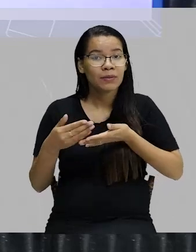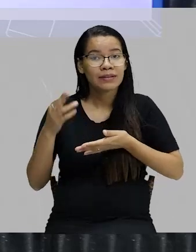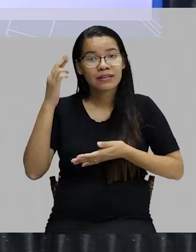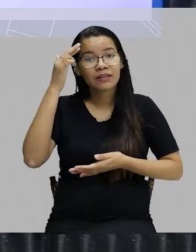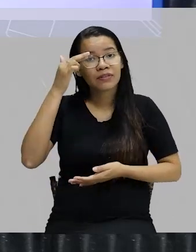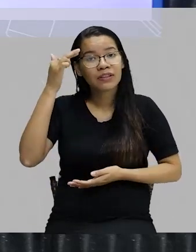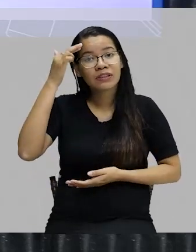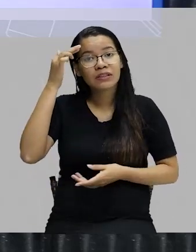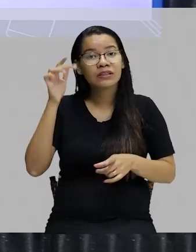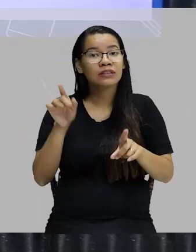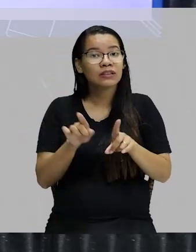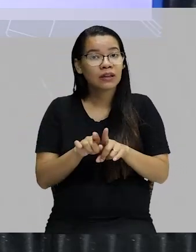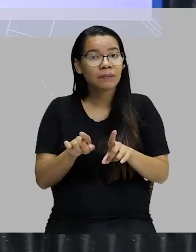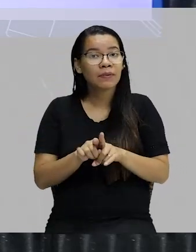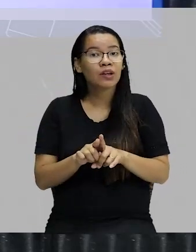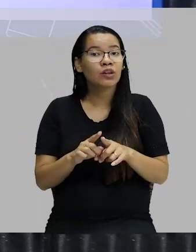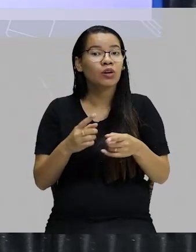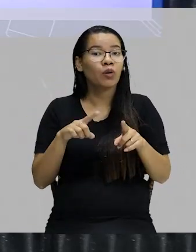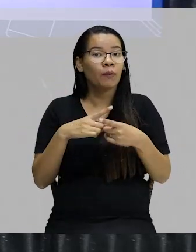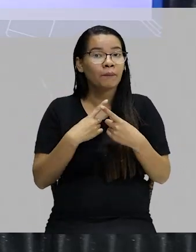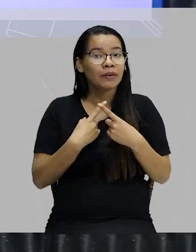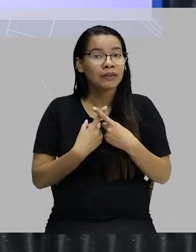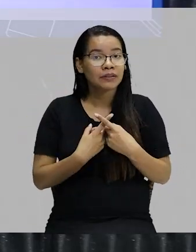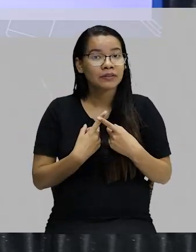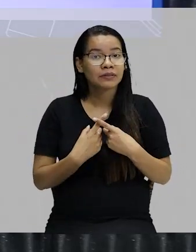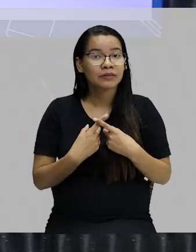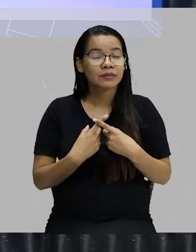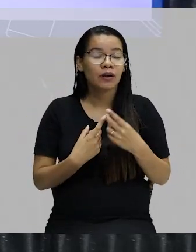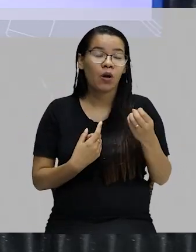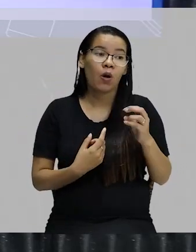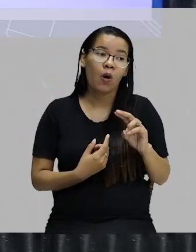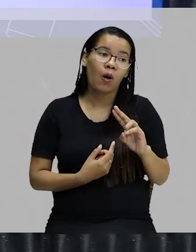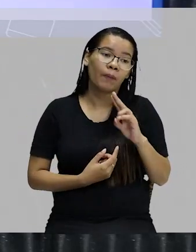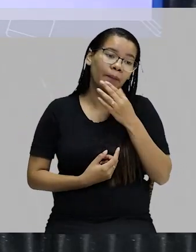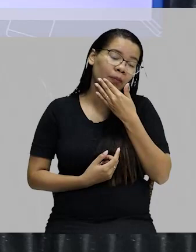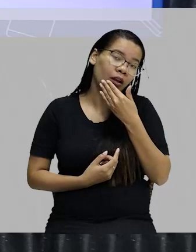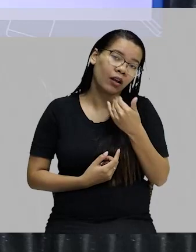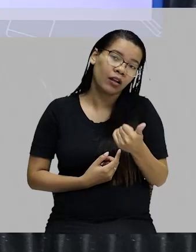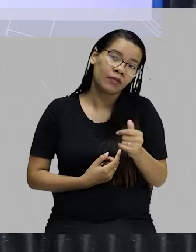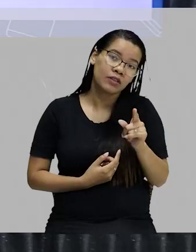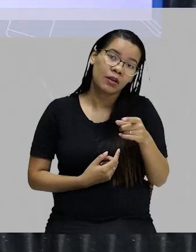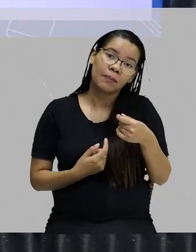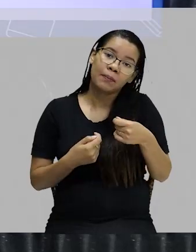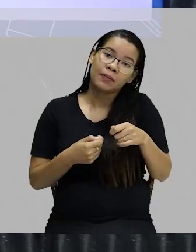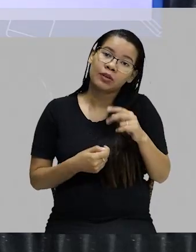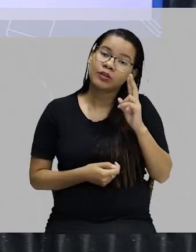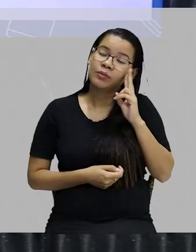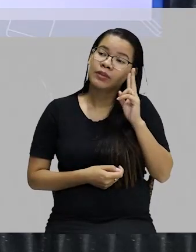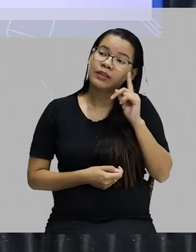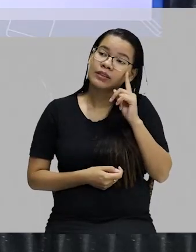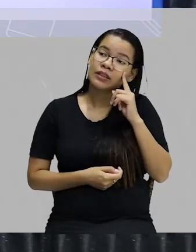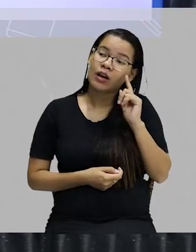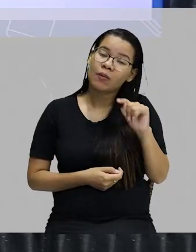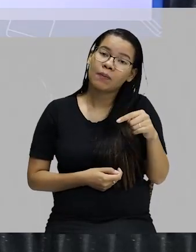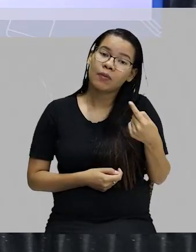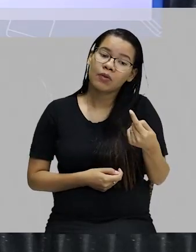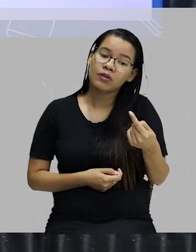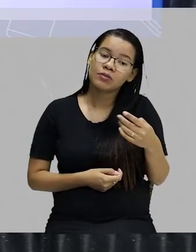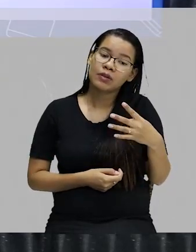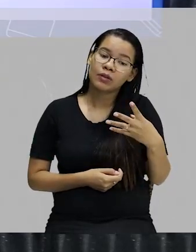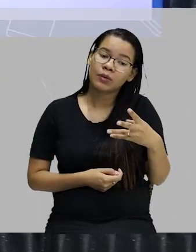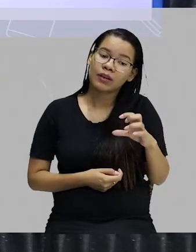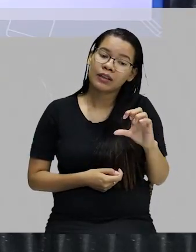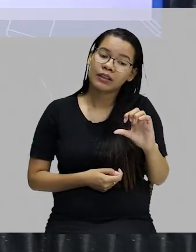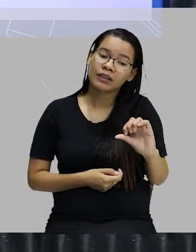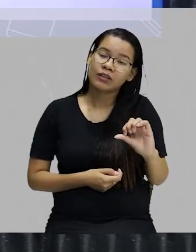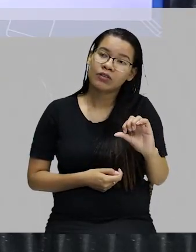também, né, com a operação de multiplicação ou, melhor ainda, você pode pensar, né, o próximo elemento aqui é o